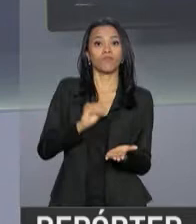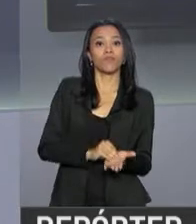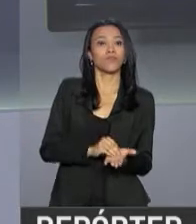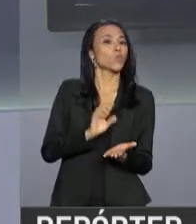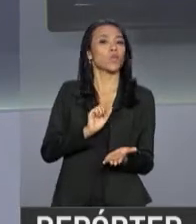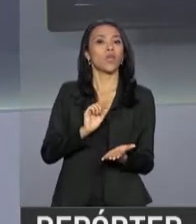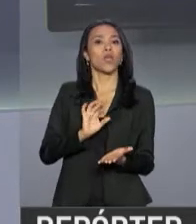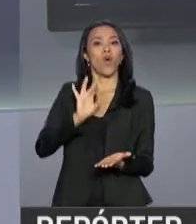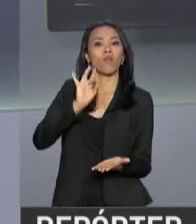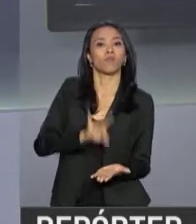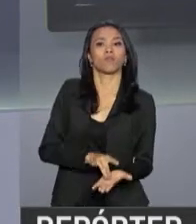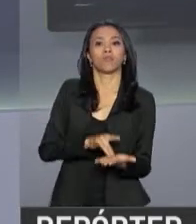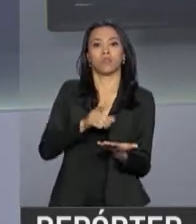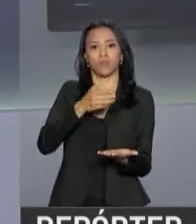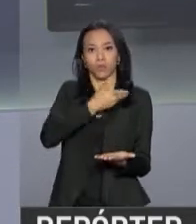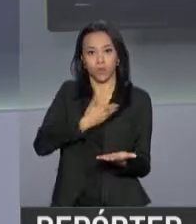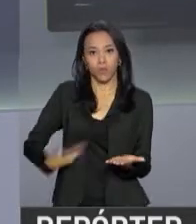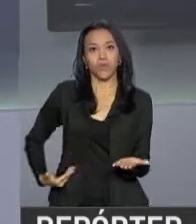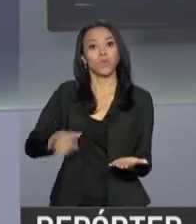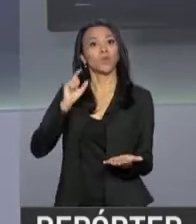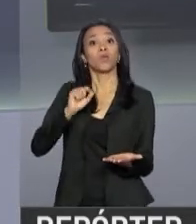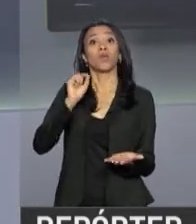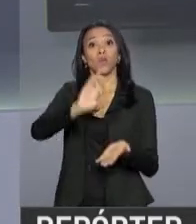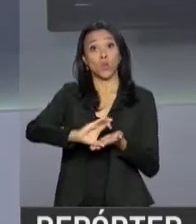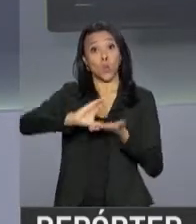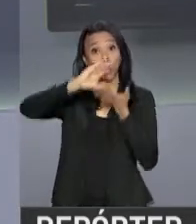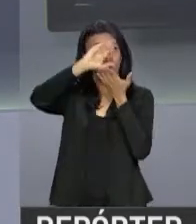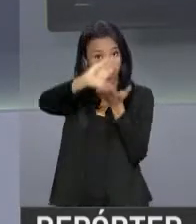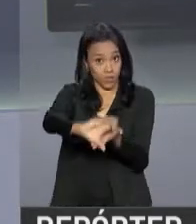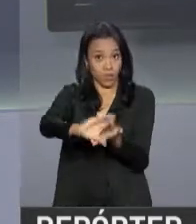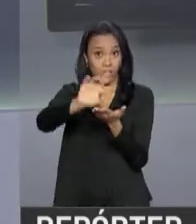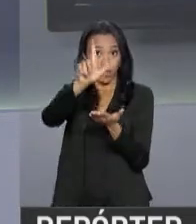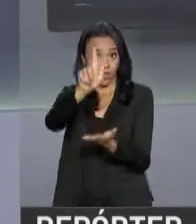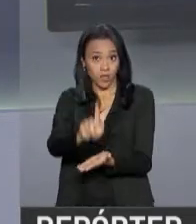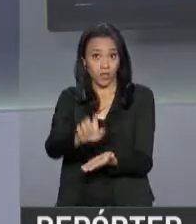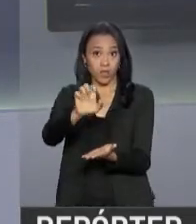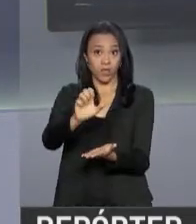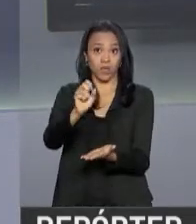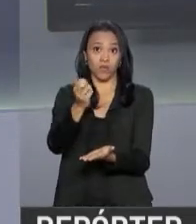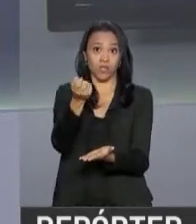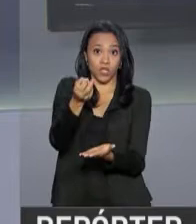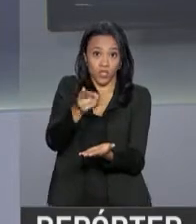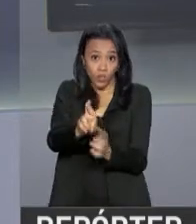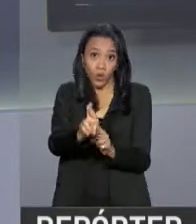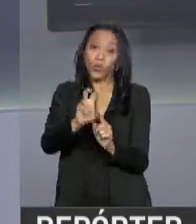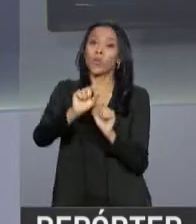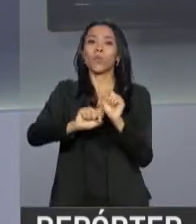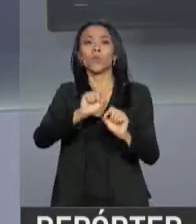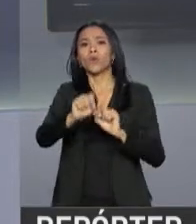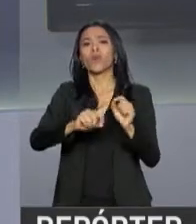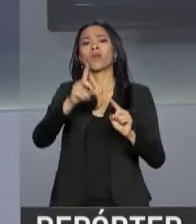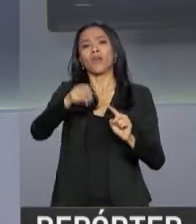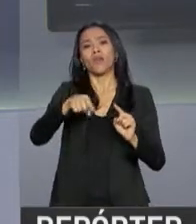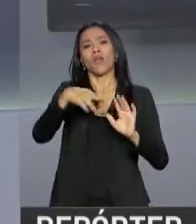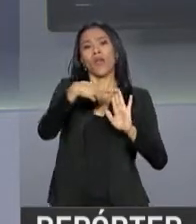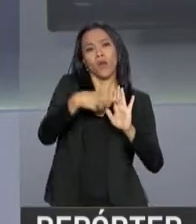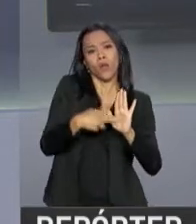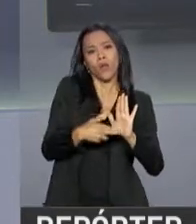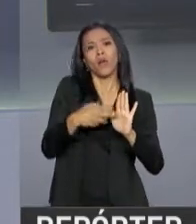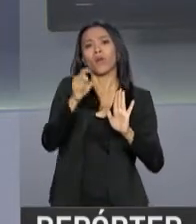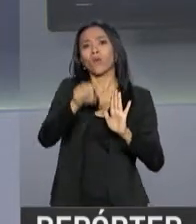as resoluções do conselho gestor do simples nacional que regulamenta o parcelamento de débitos das pequenas e